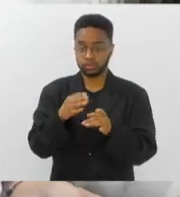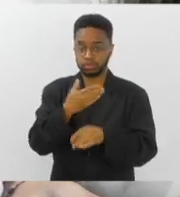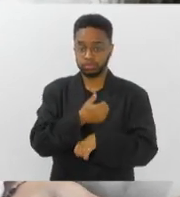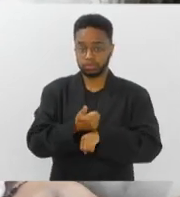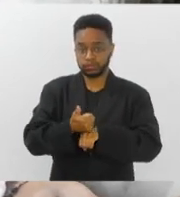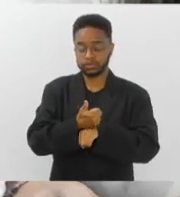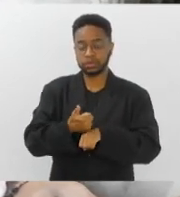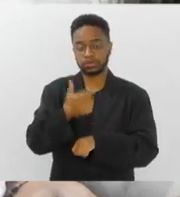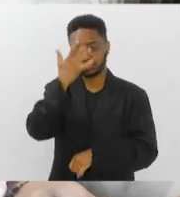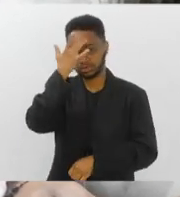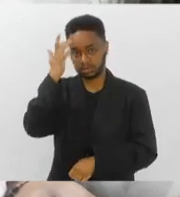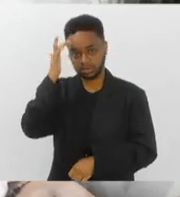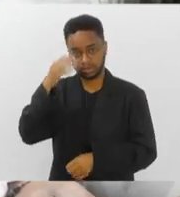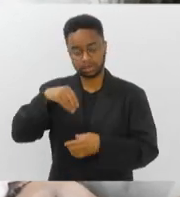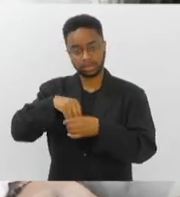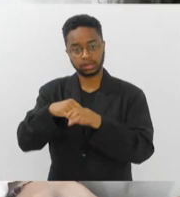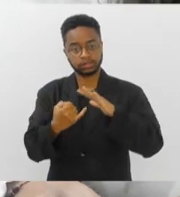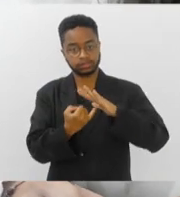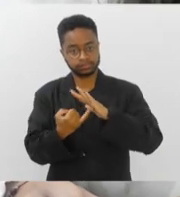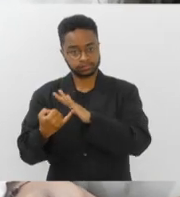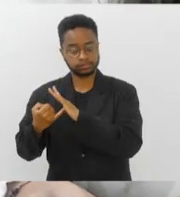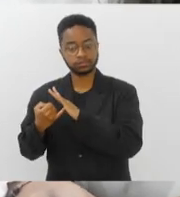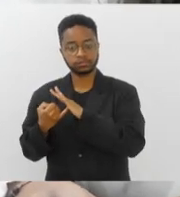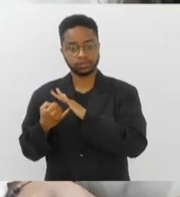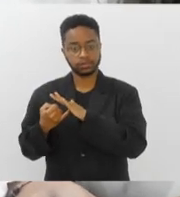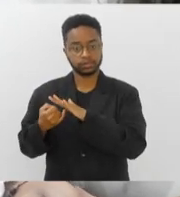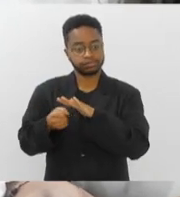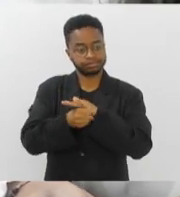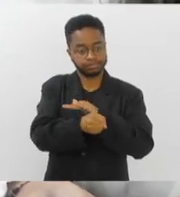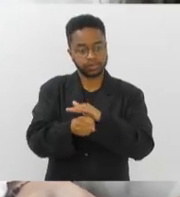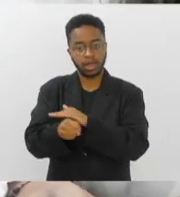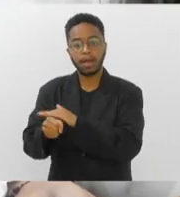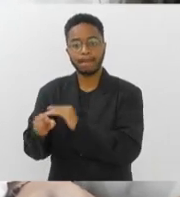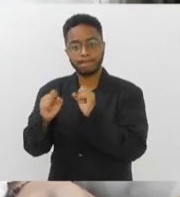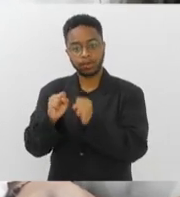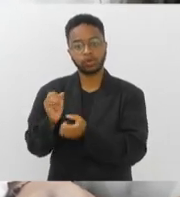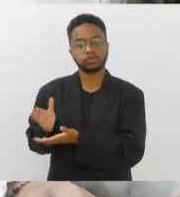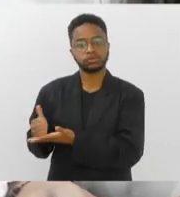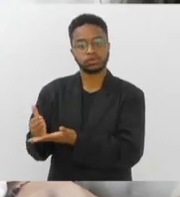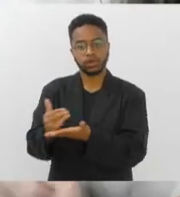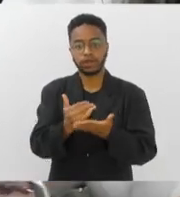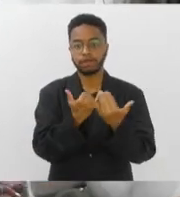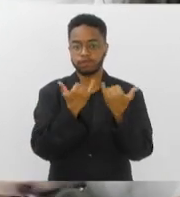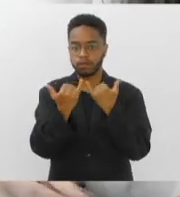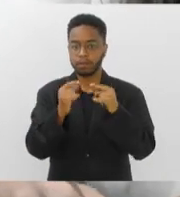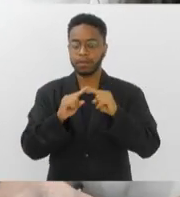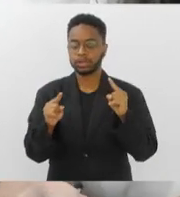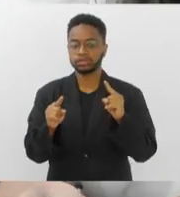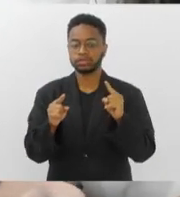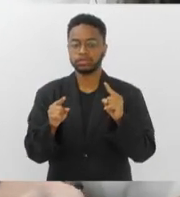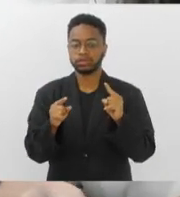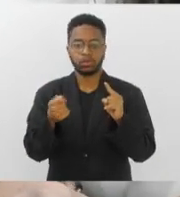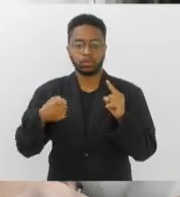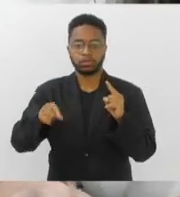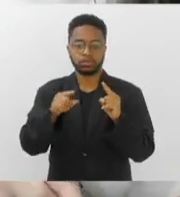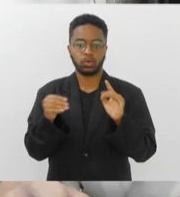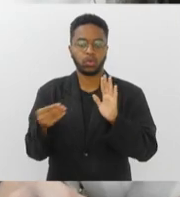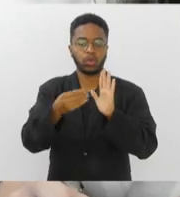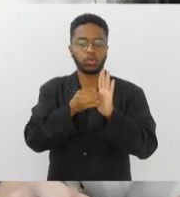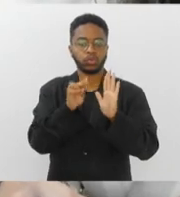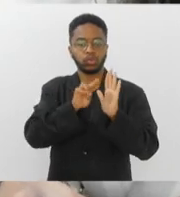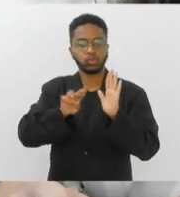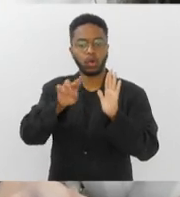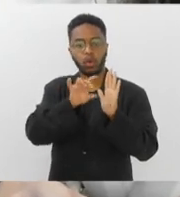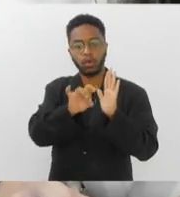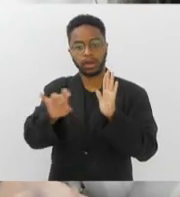mental nessas instituições lotados, poderá coletar dados estatísticos sem identificação de menores sobre